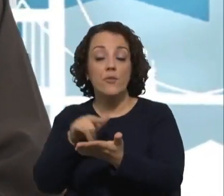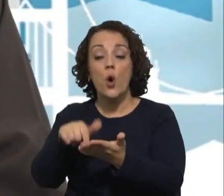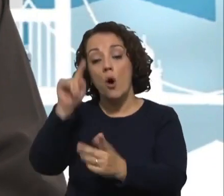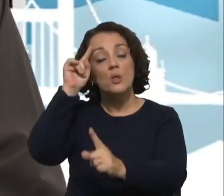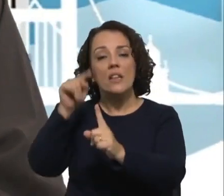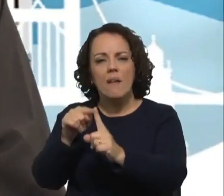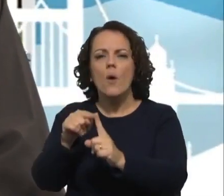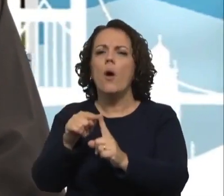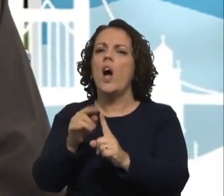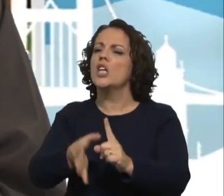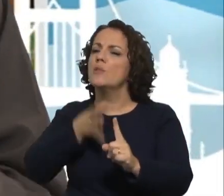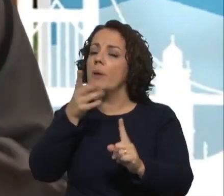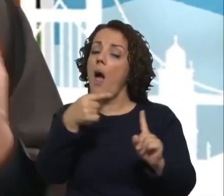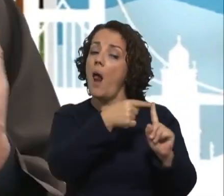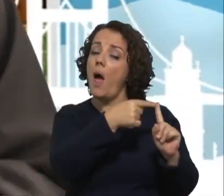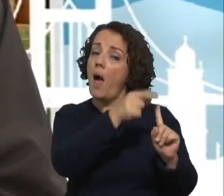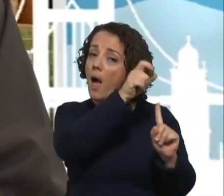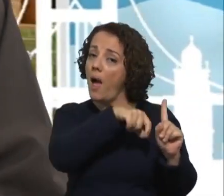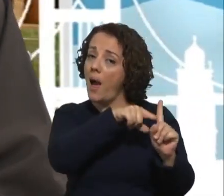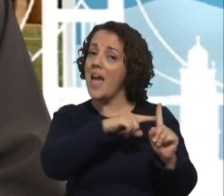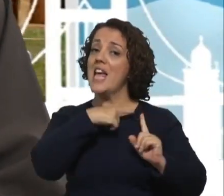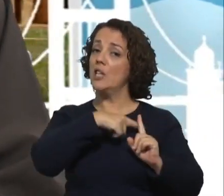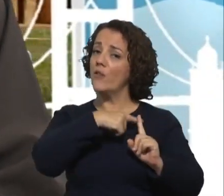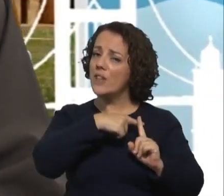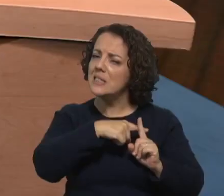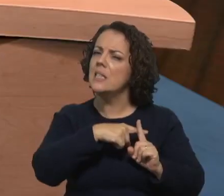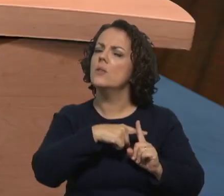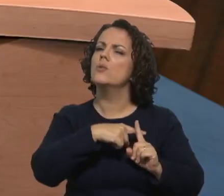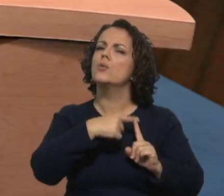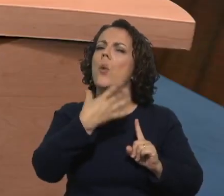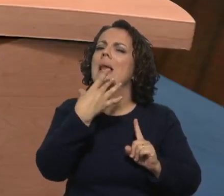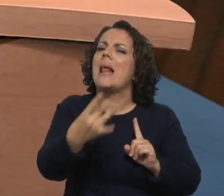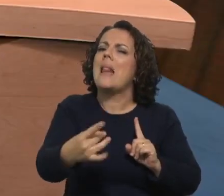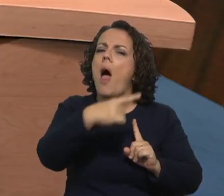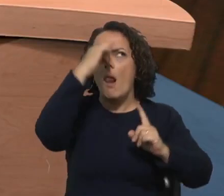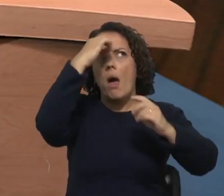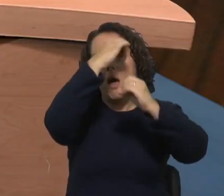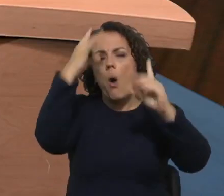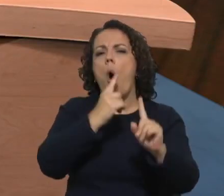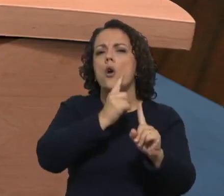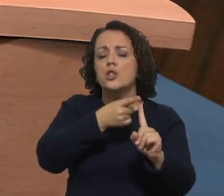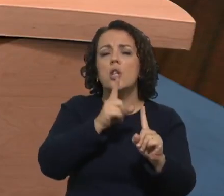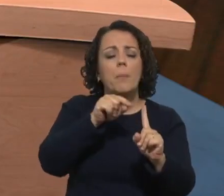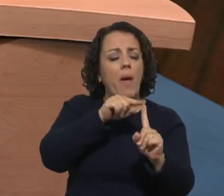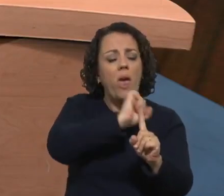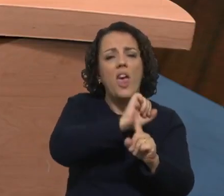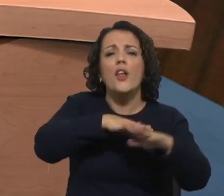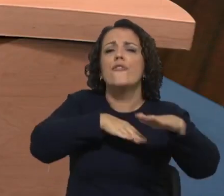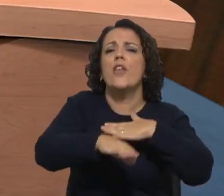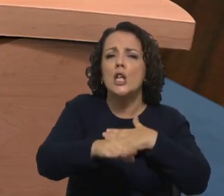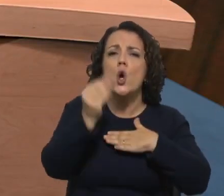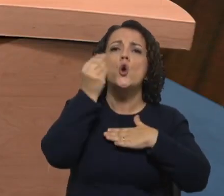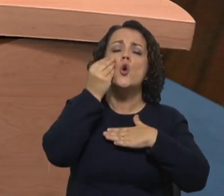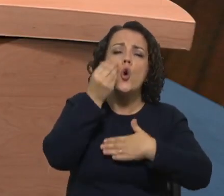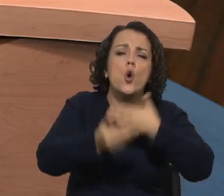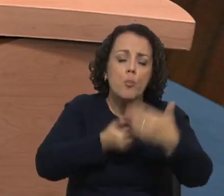sobre o Natal, sobre o presépio, como é que ele compreendia e o que é que ele fez, como fez e o que é que ele fez. E depois o que é que ele